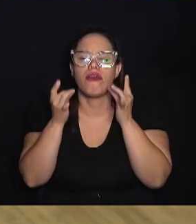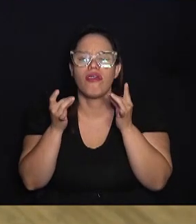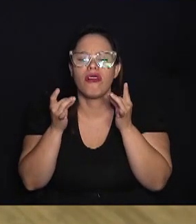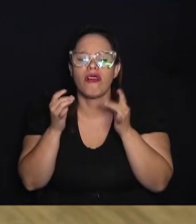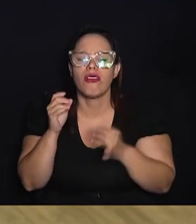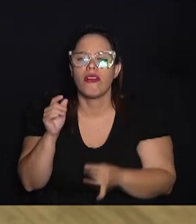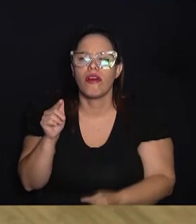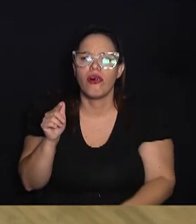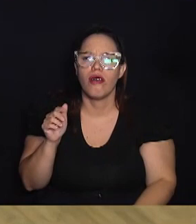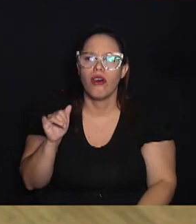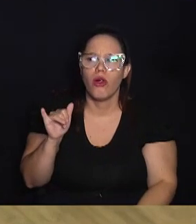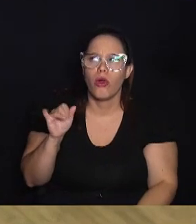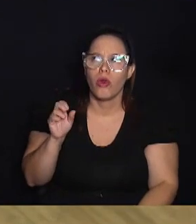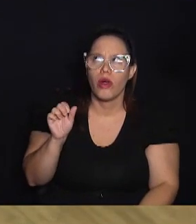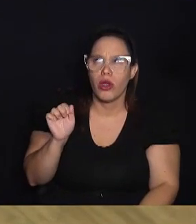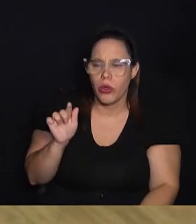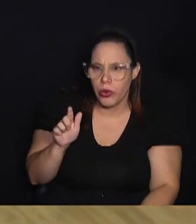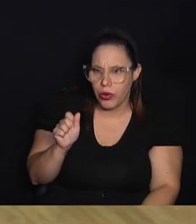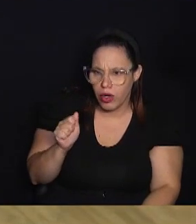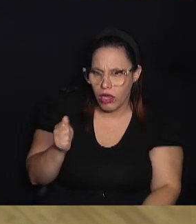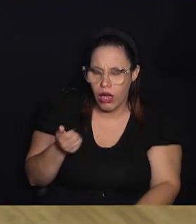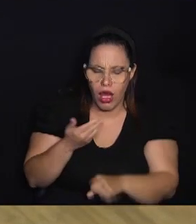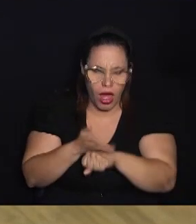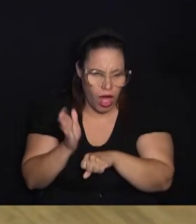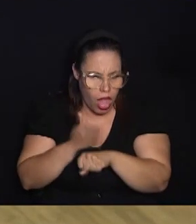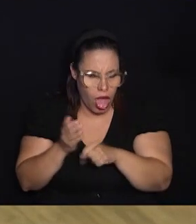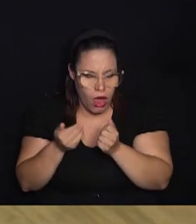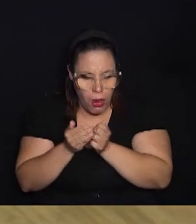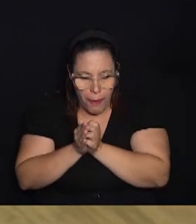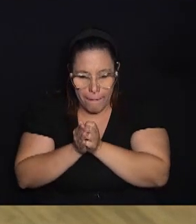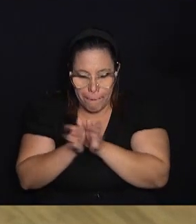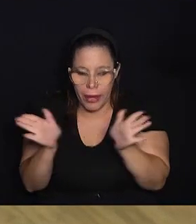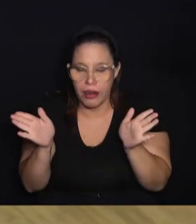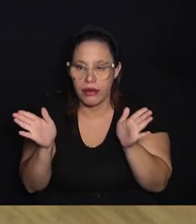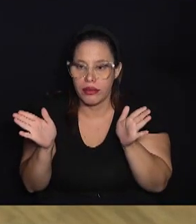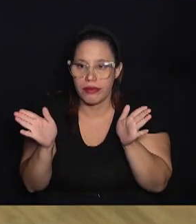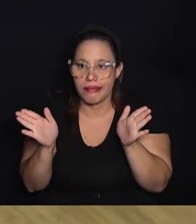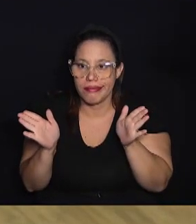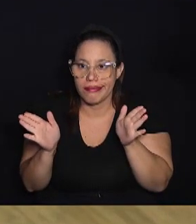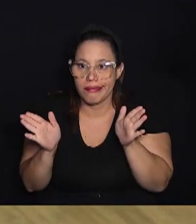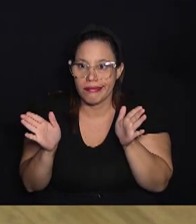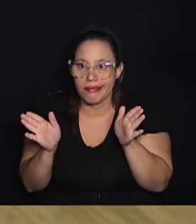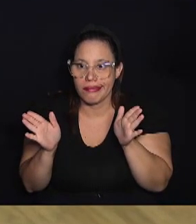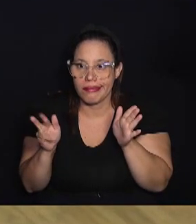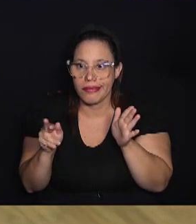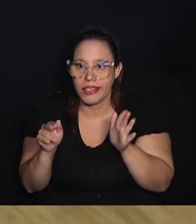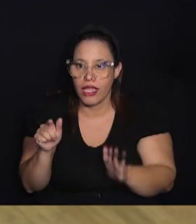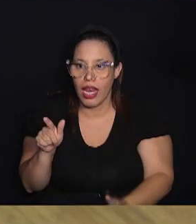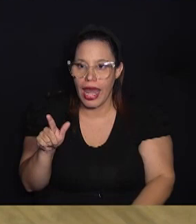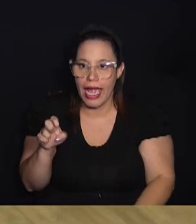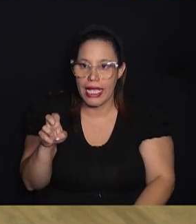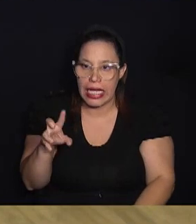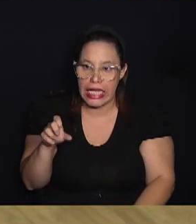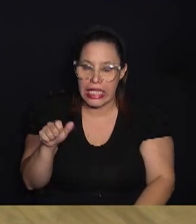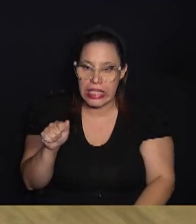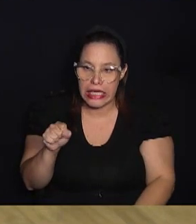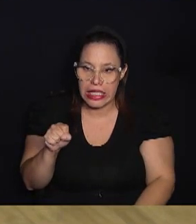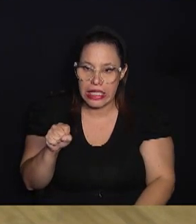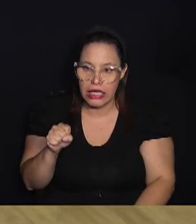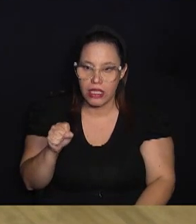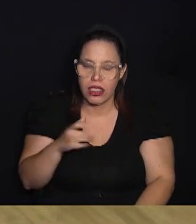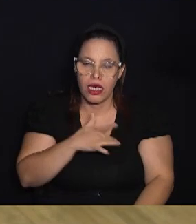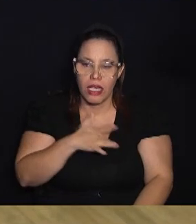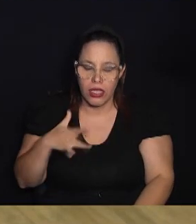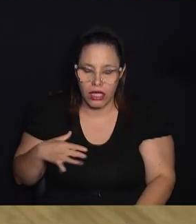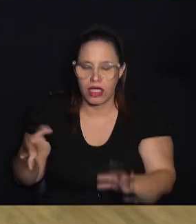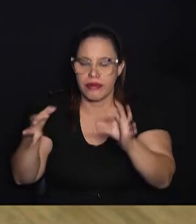percebi que é uma prática que traz que abre né Eh vários lexes aí para eh a saúde